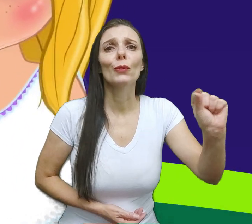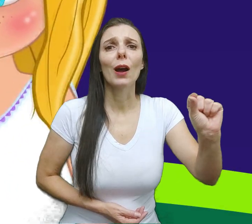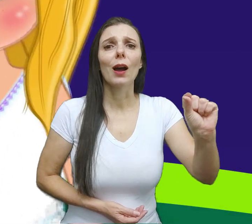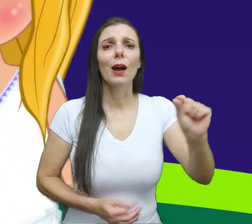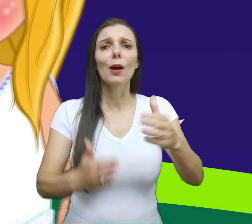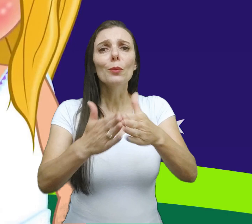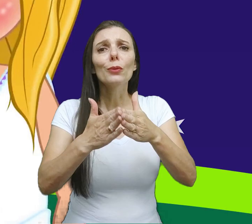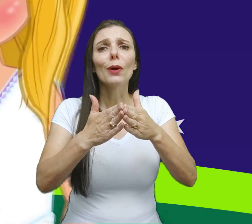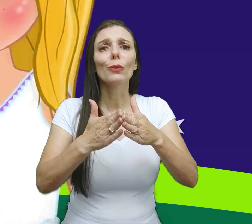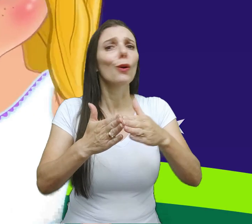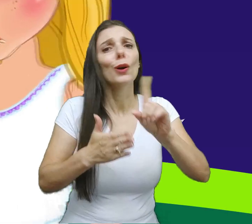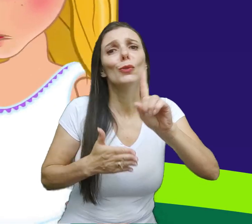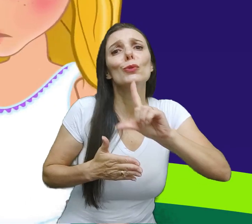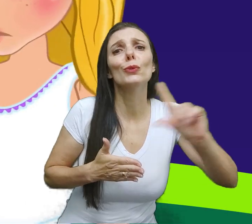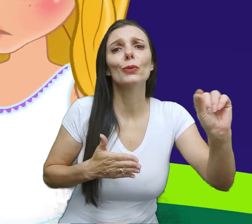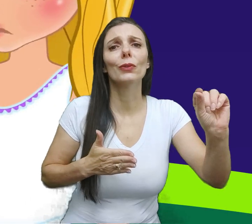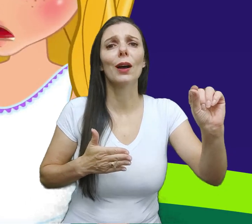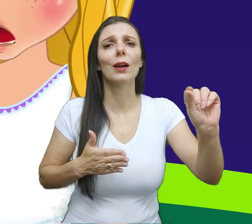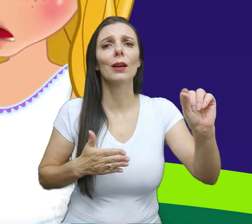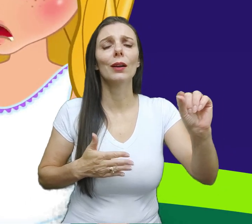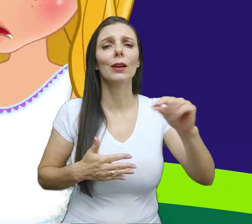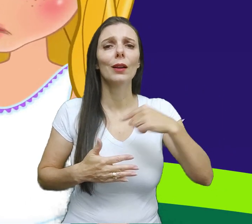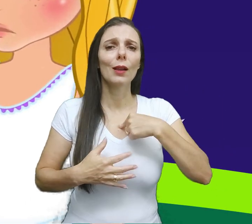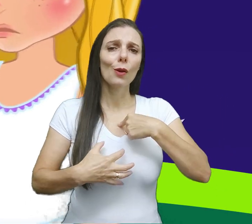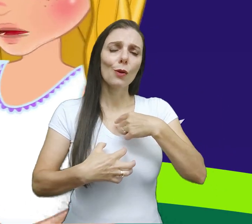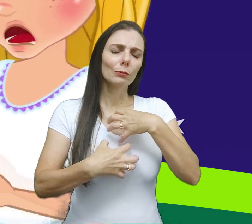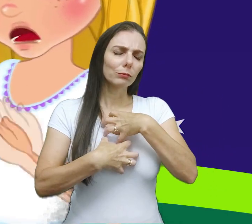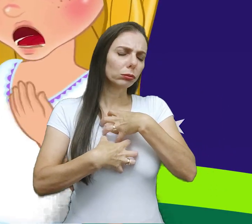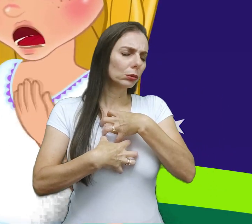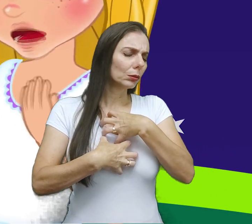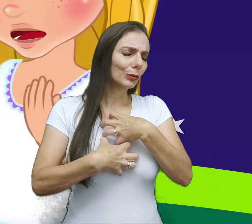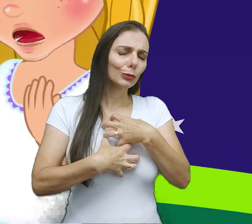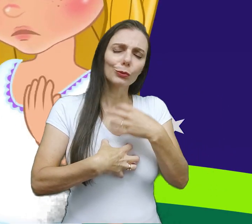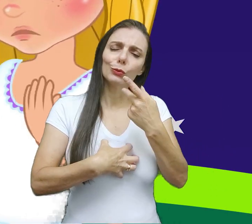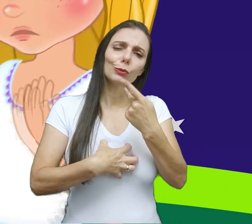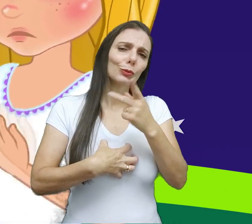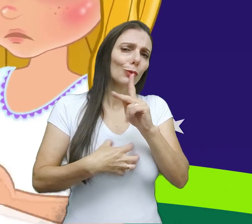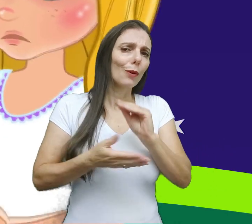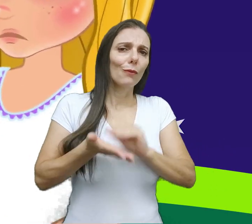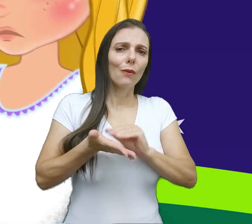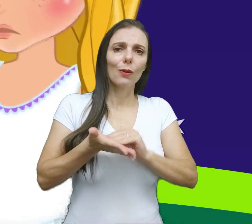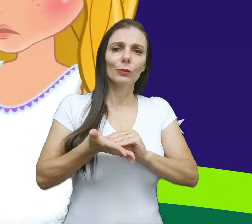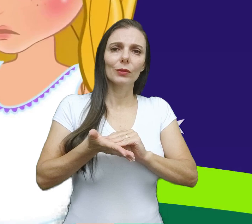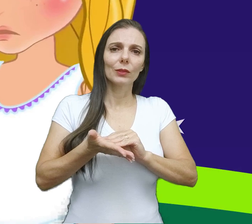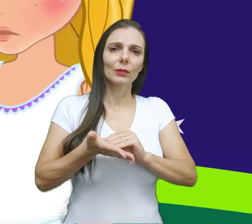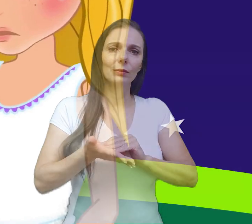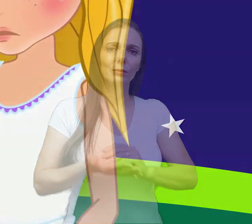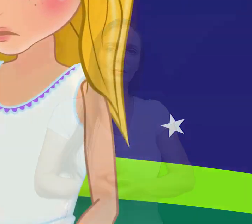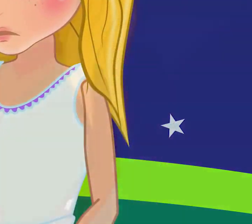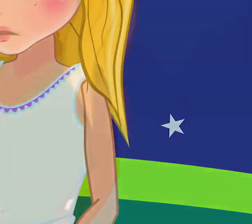não vá! Por favor, não vá! Eu sinto tanto a sua falta.